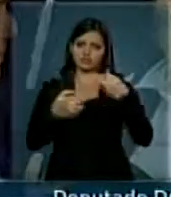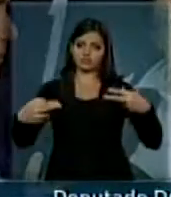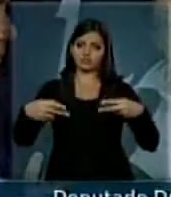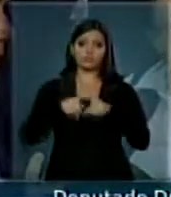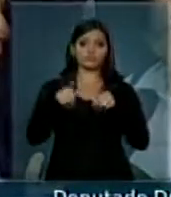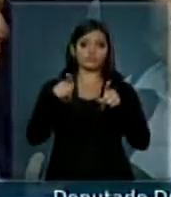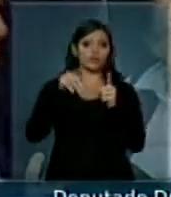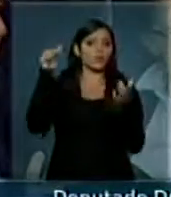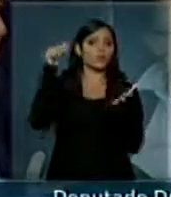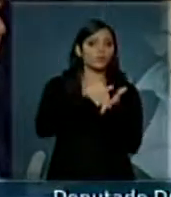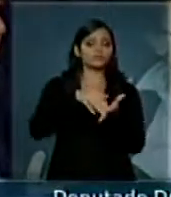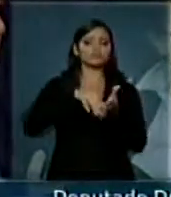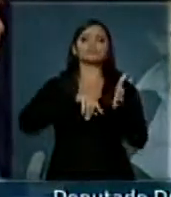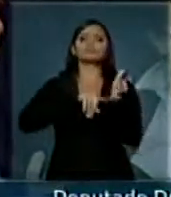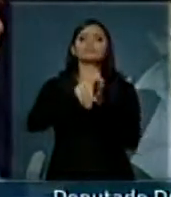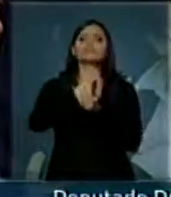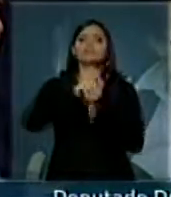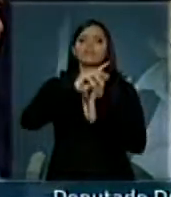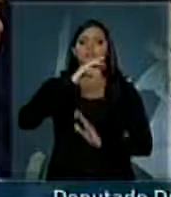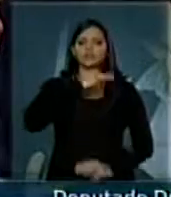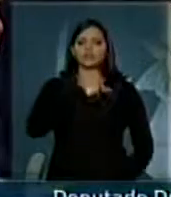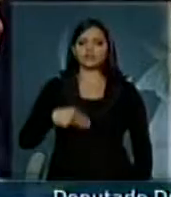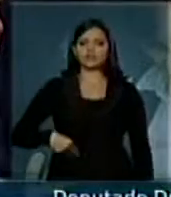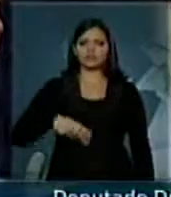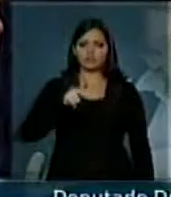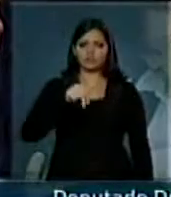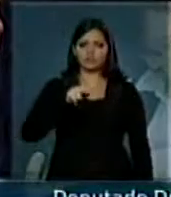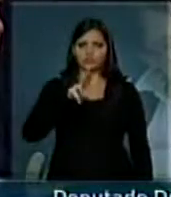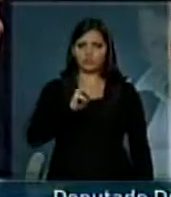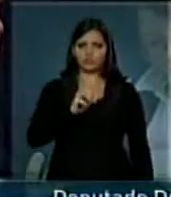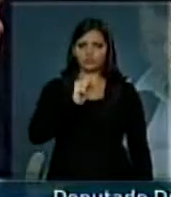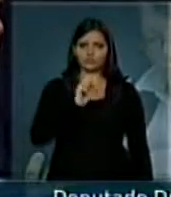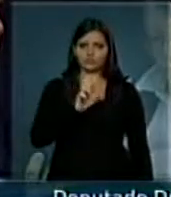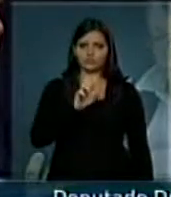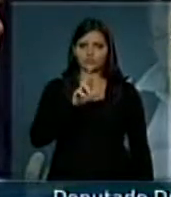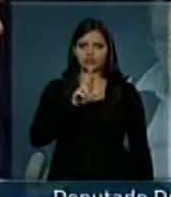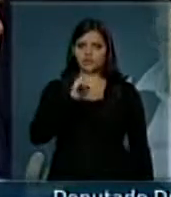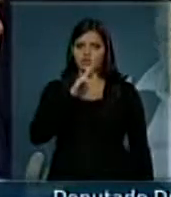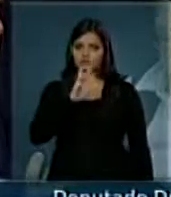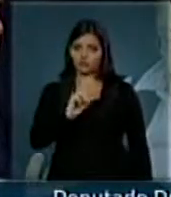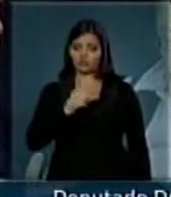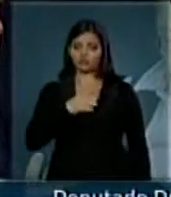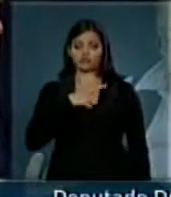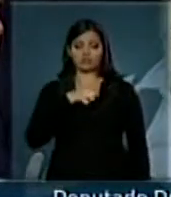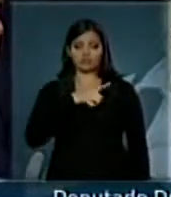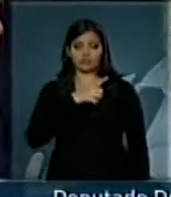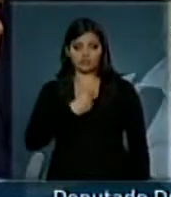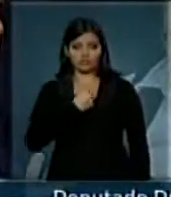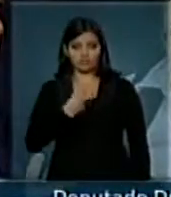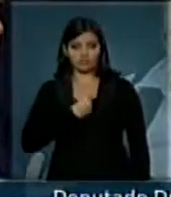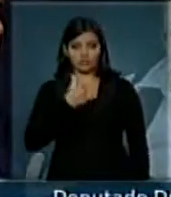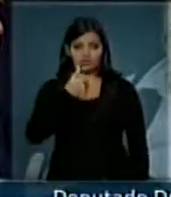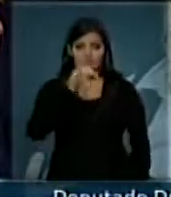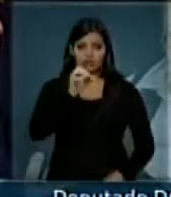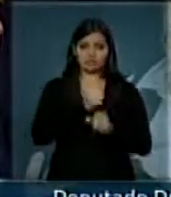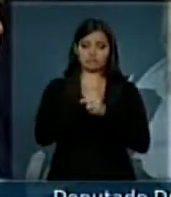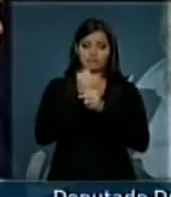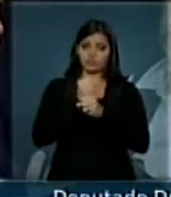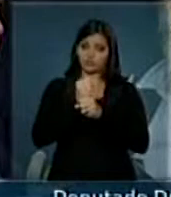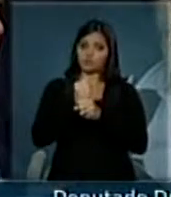eu indago ao ministro Paulo Sérgio, que está no Ministério dos Transportes há praticamente 10 anos,